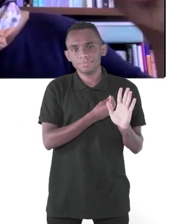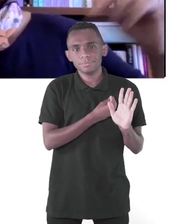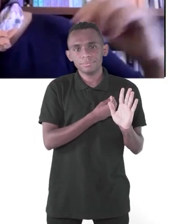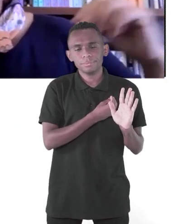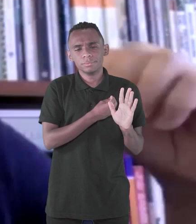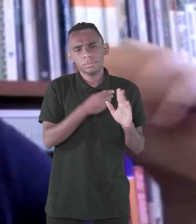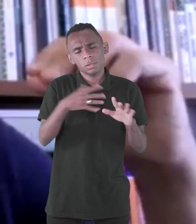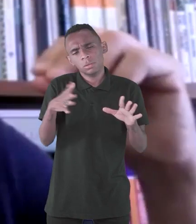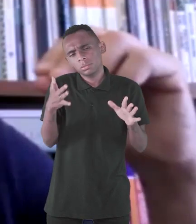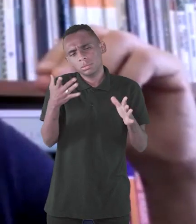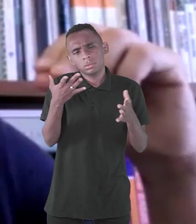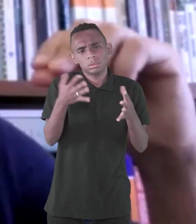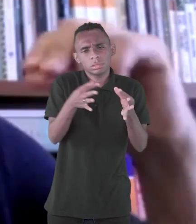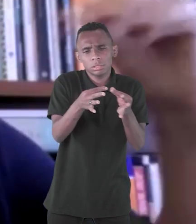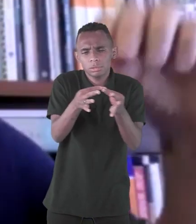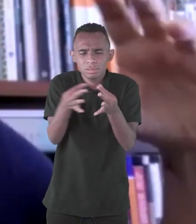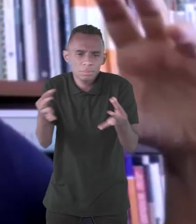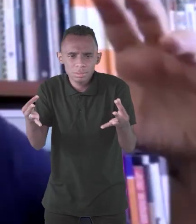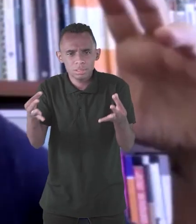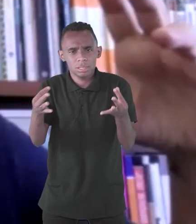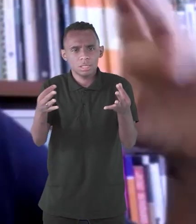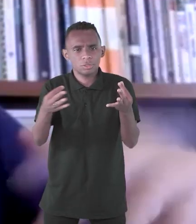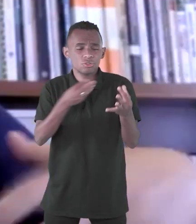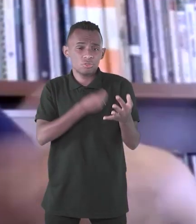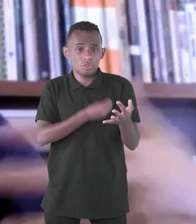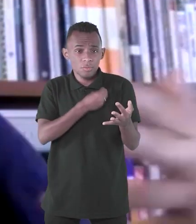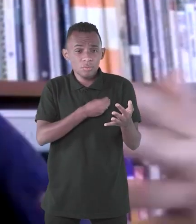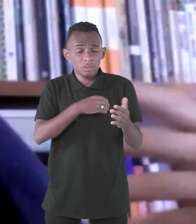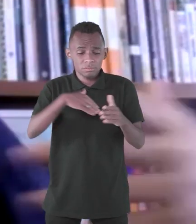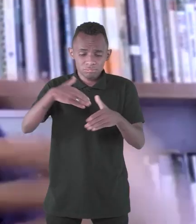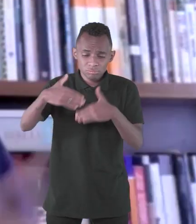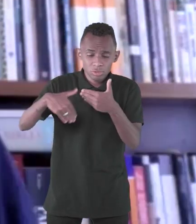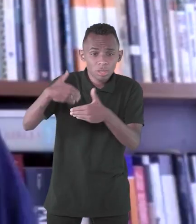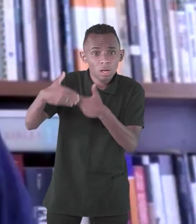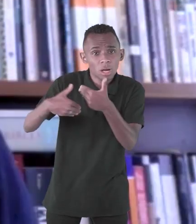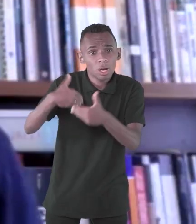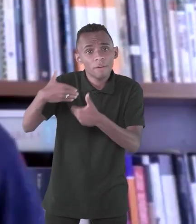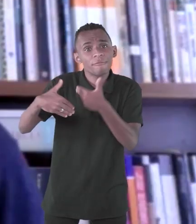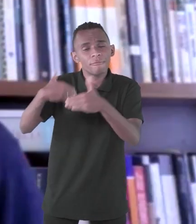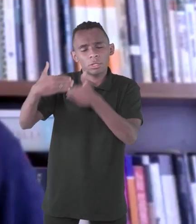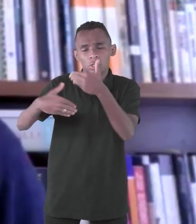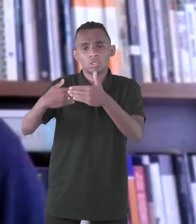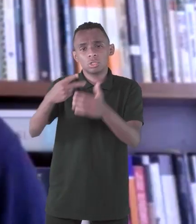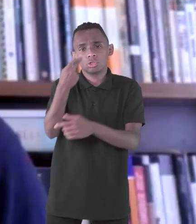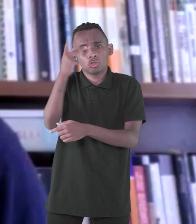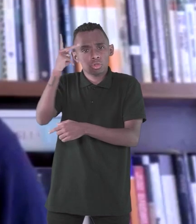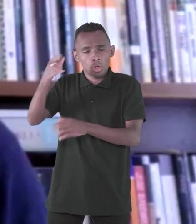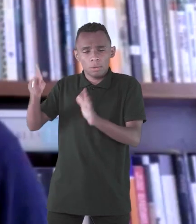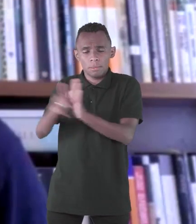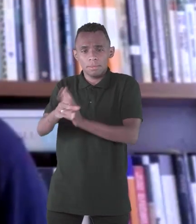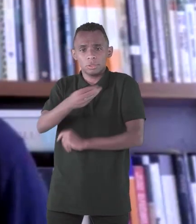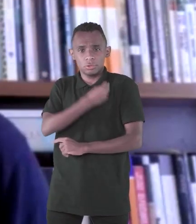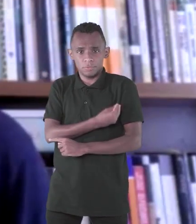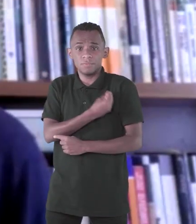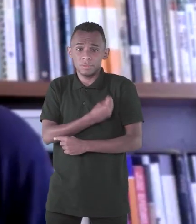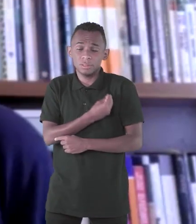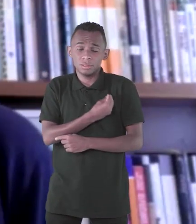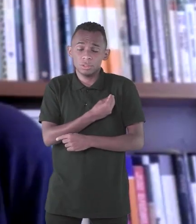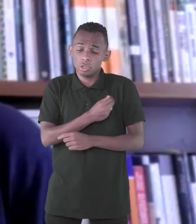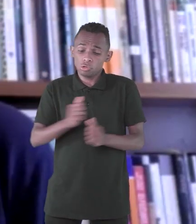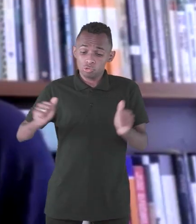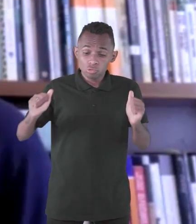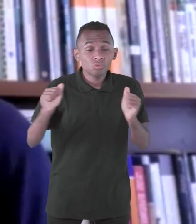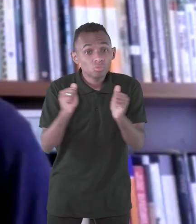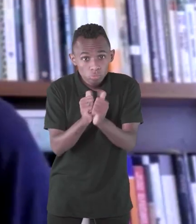dessas miudezas maravilhosas, você vai construindo a sua história de vida